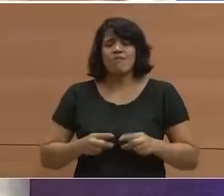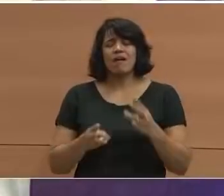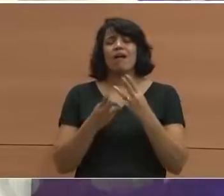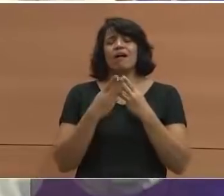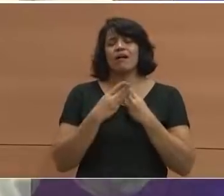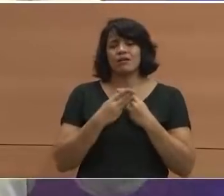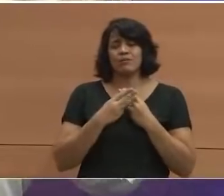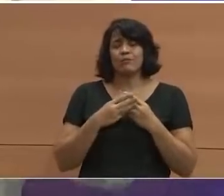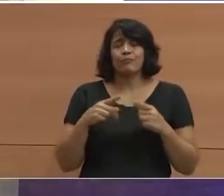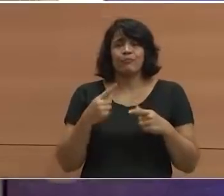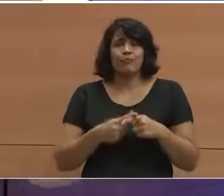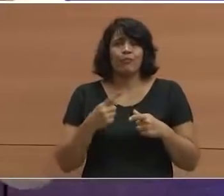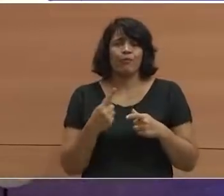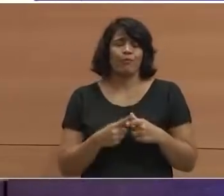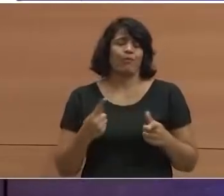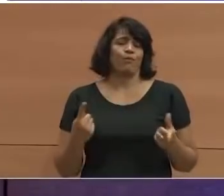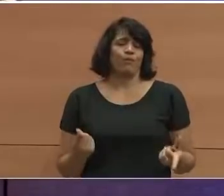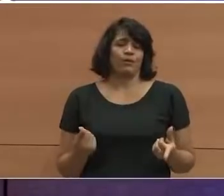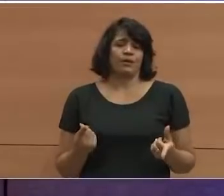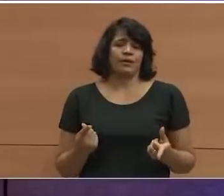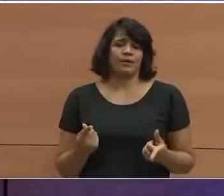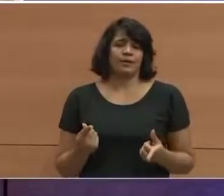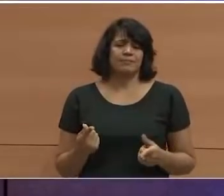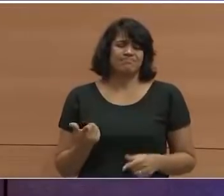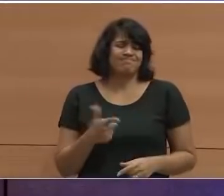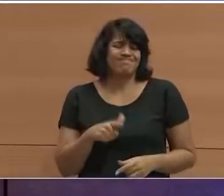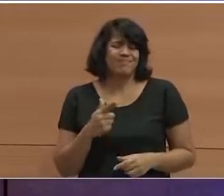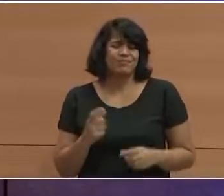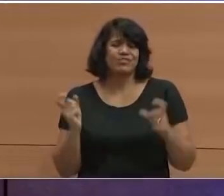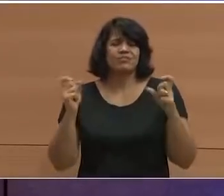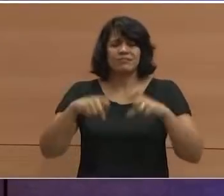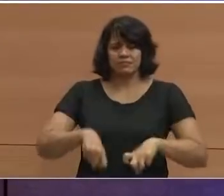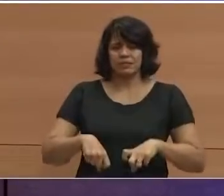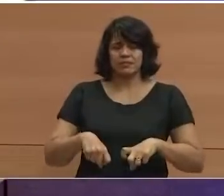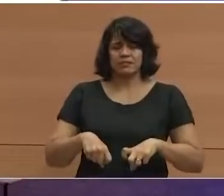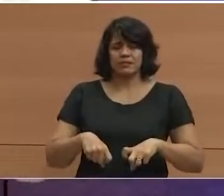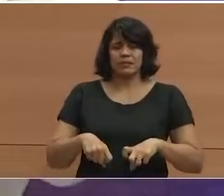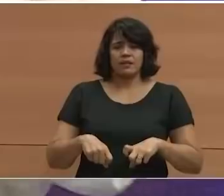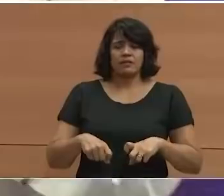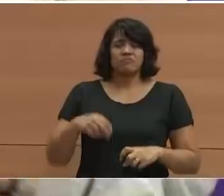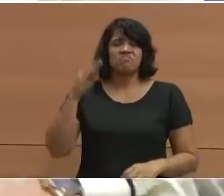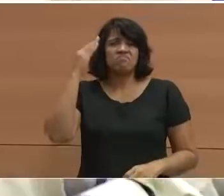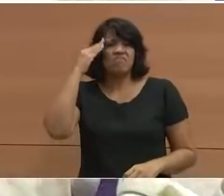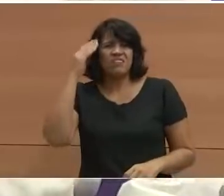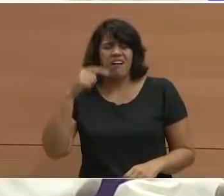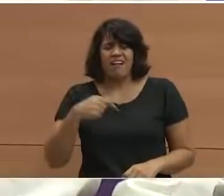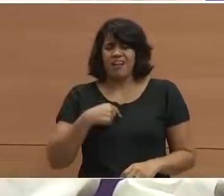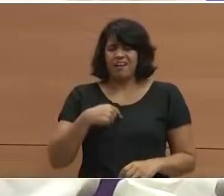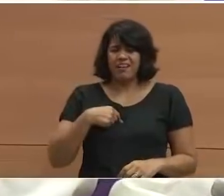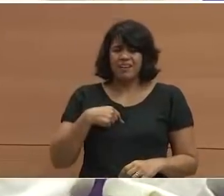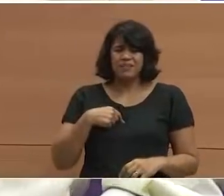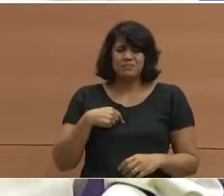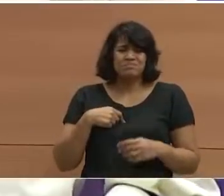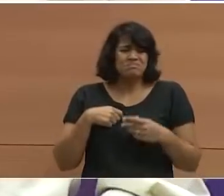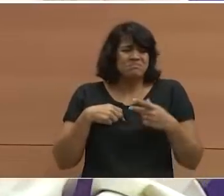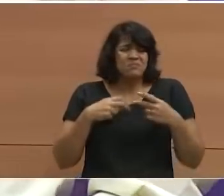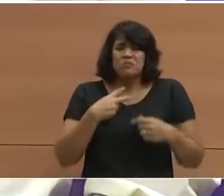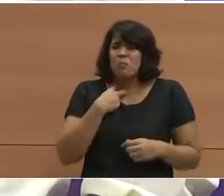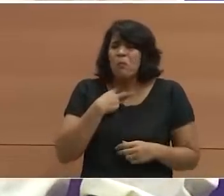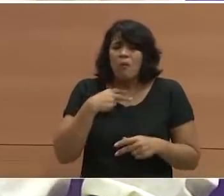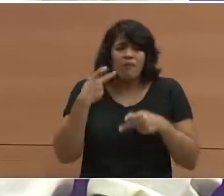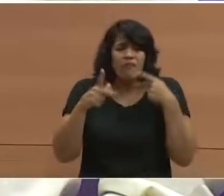achava incapaz, já se achava pesado de língua, pesado de boca. Aí o Senhor falou: eu te dei o seu irmão por sua